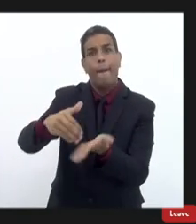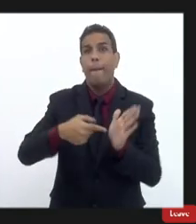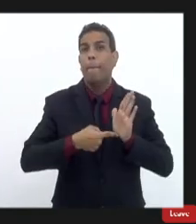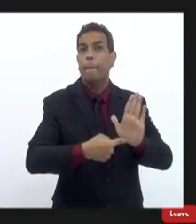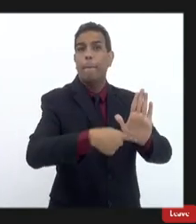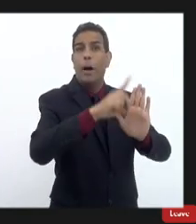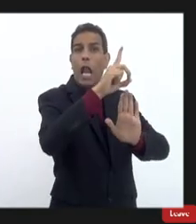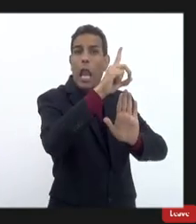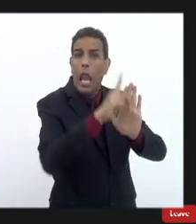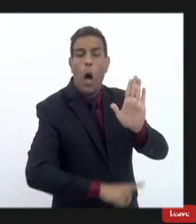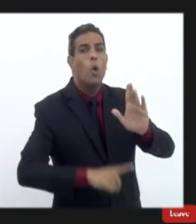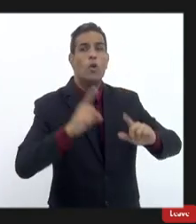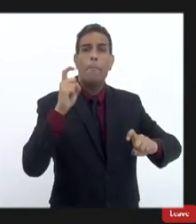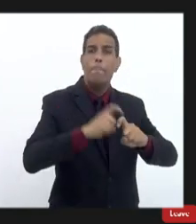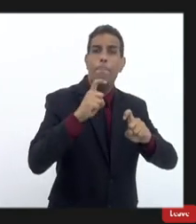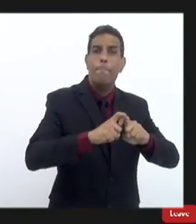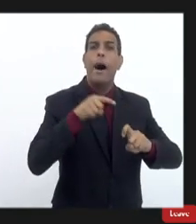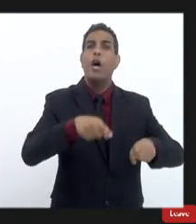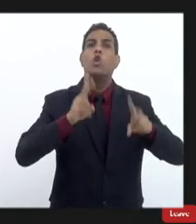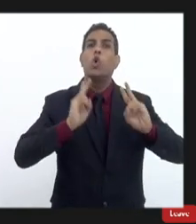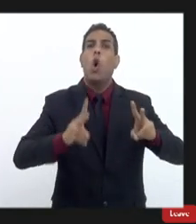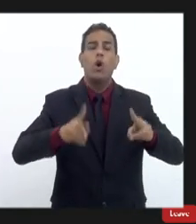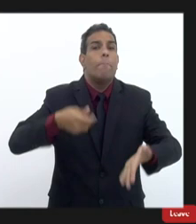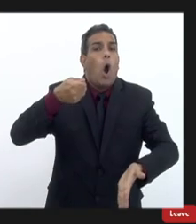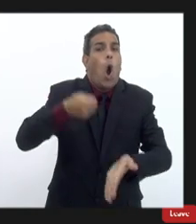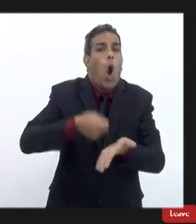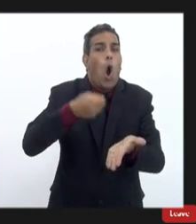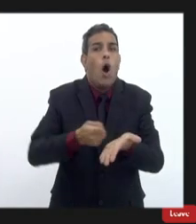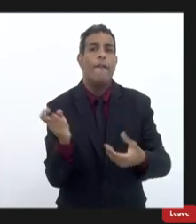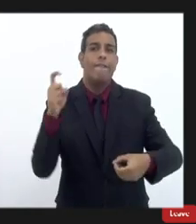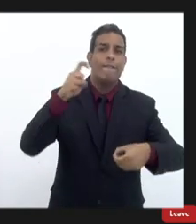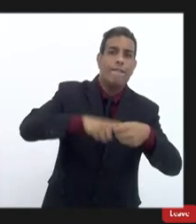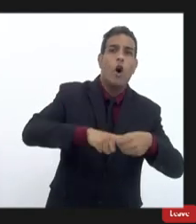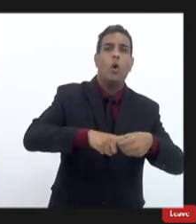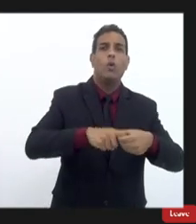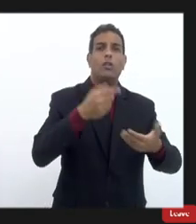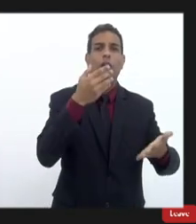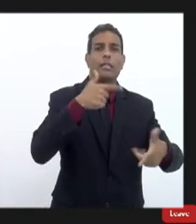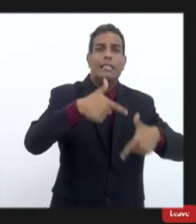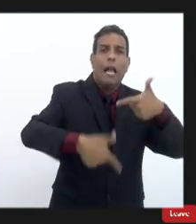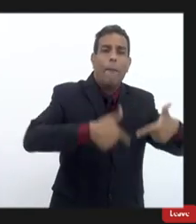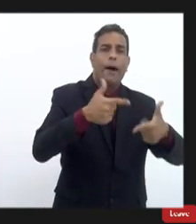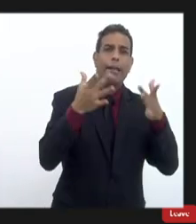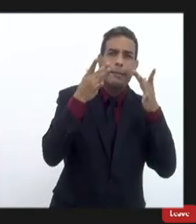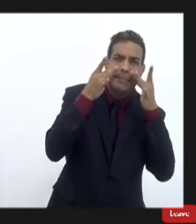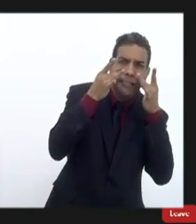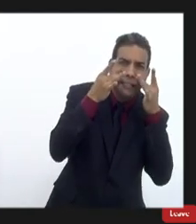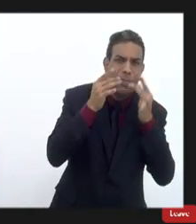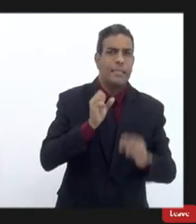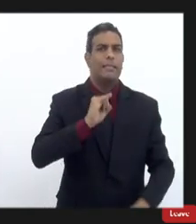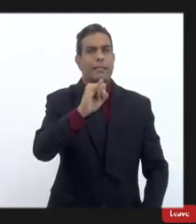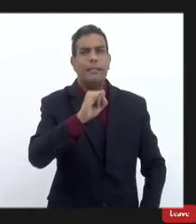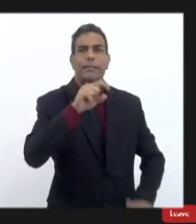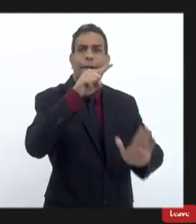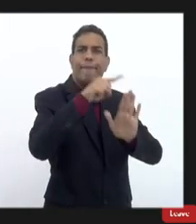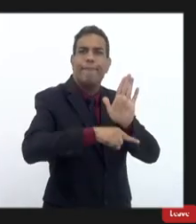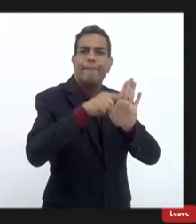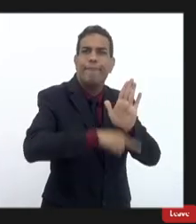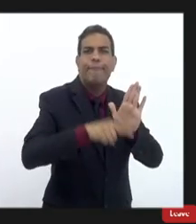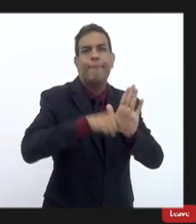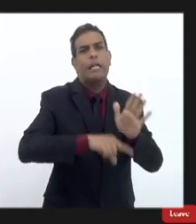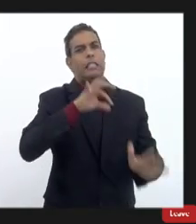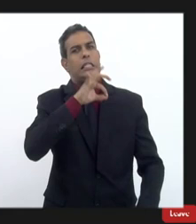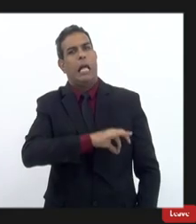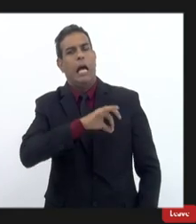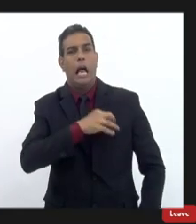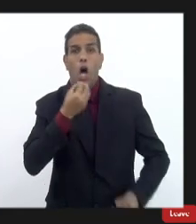médicos comprobatórios, eles estão sendo obrigados a retornar para a sala de aula. Caso contrário, podem levar falta. E